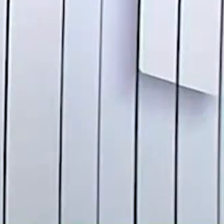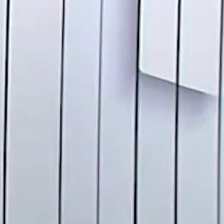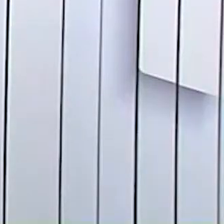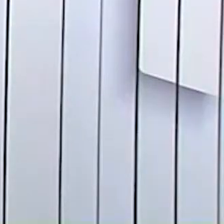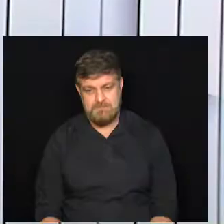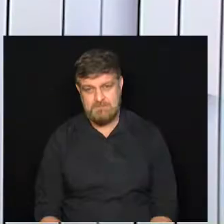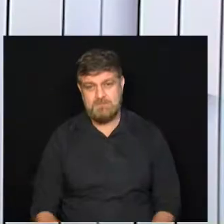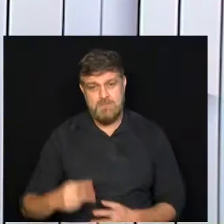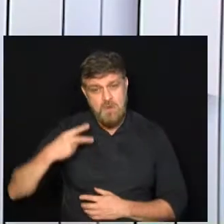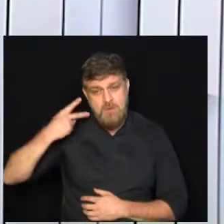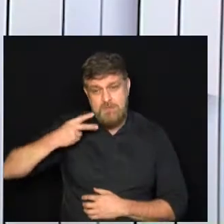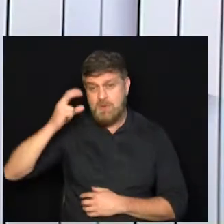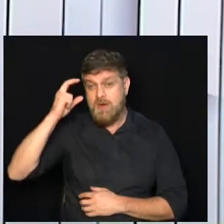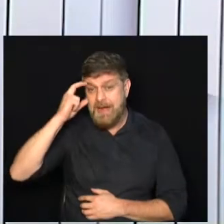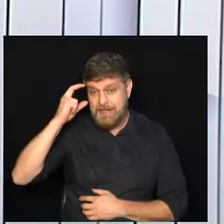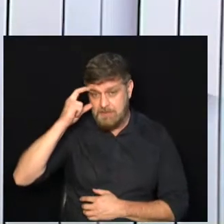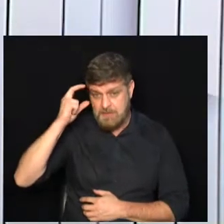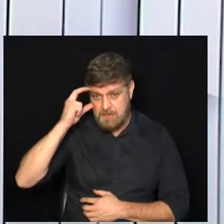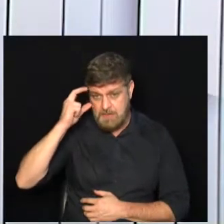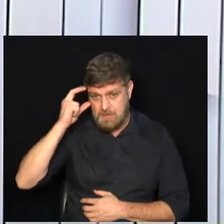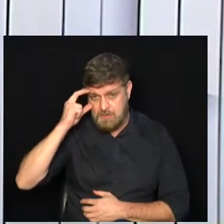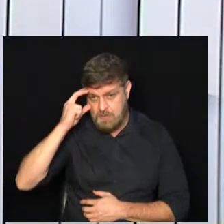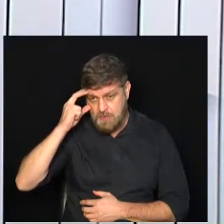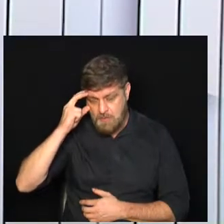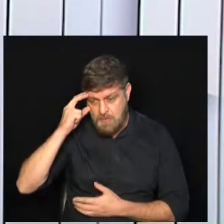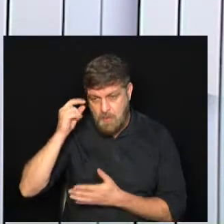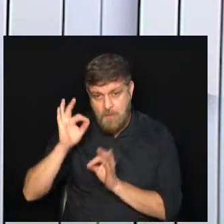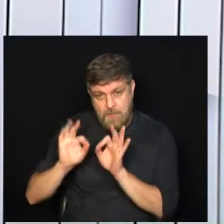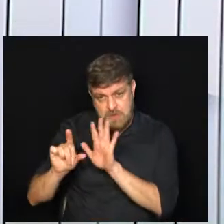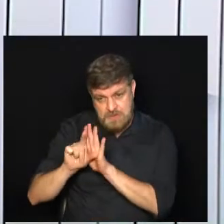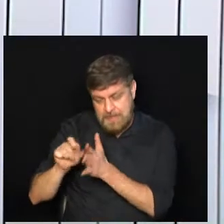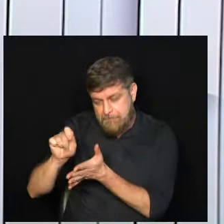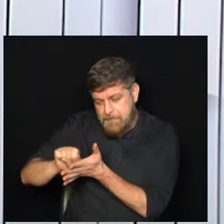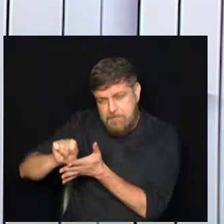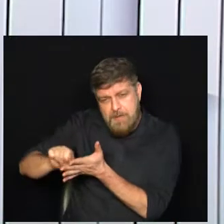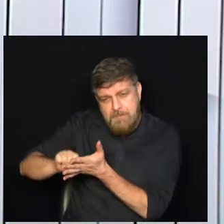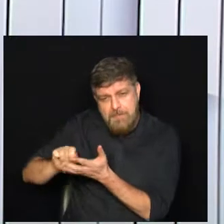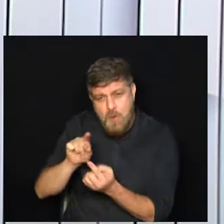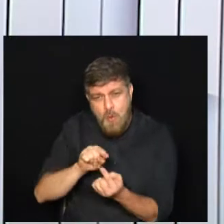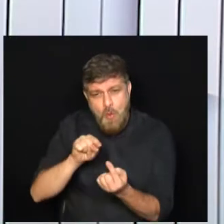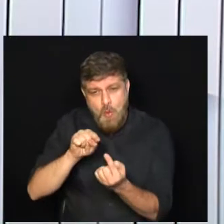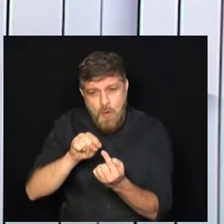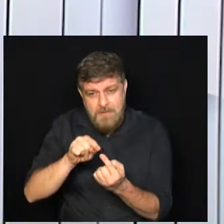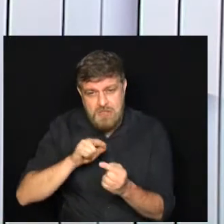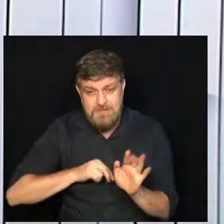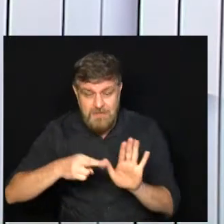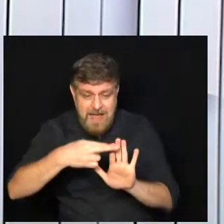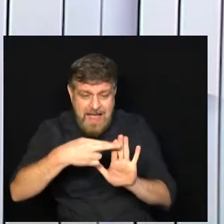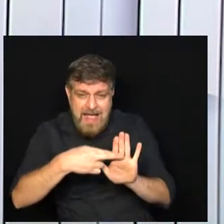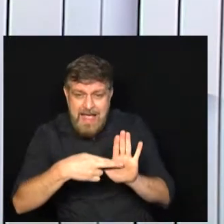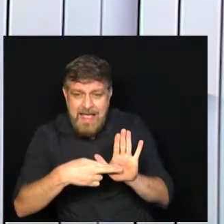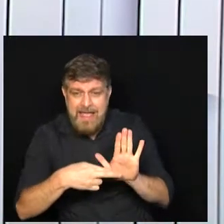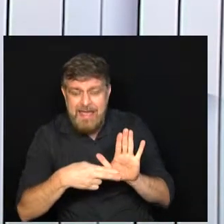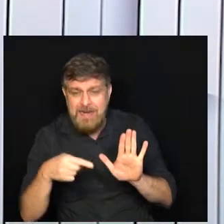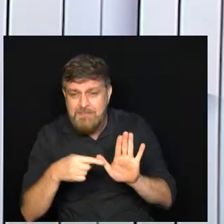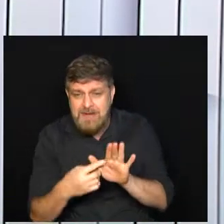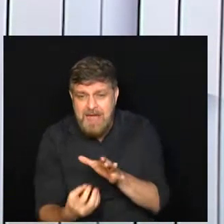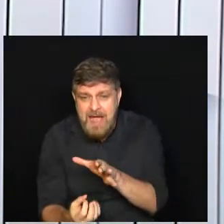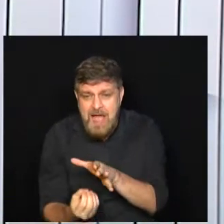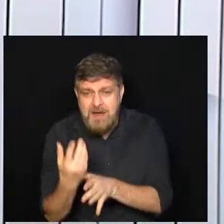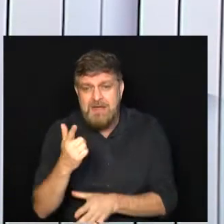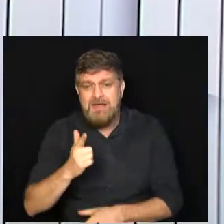O vereador Carlinhos Camelot protocolou um projeto de lei para flexibilizar as regras para a instalação